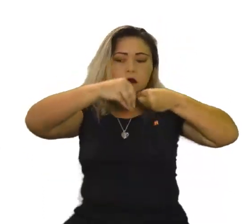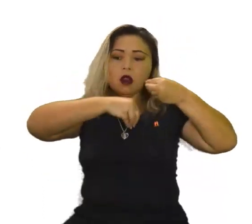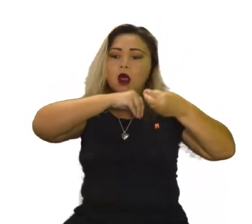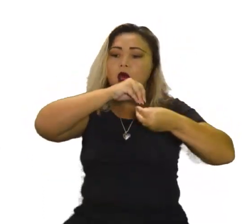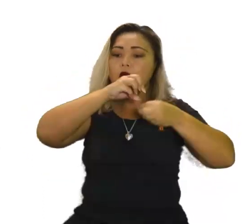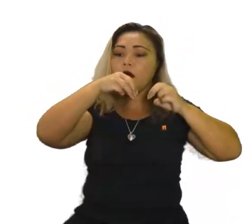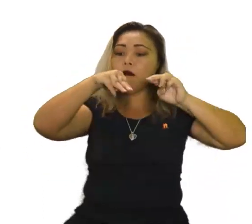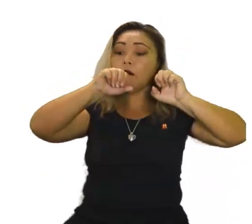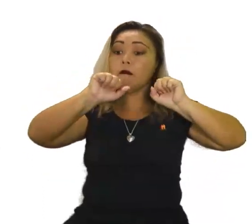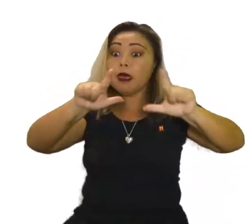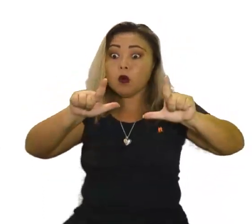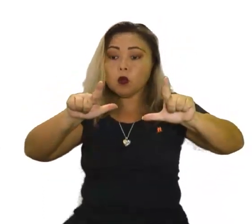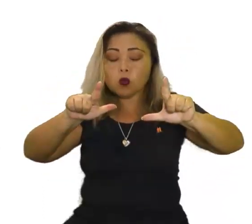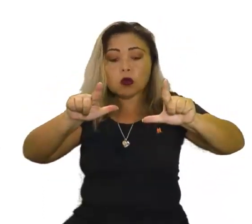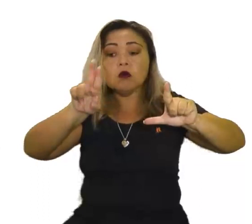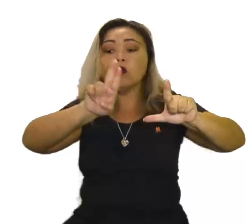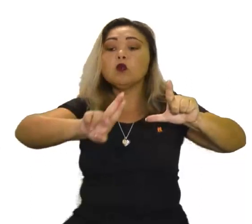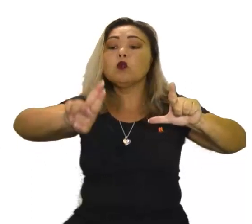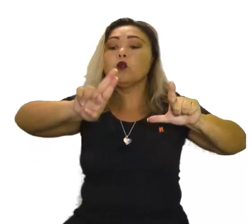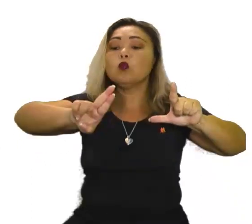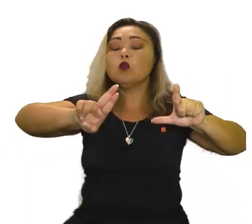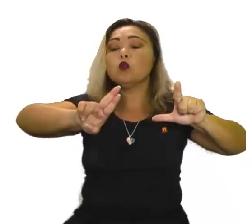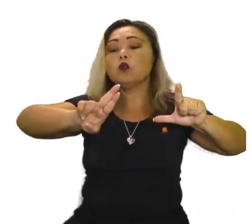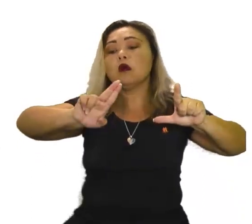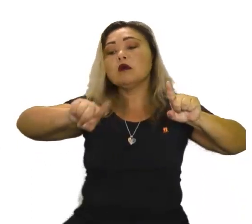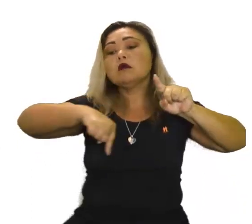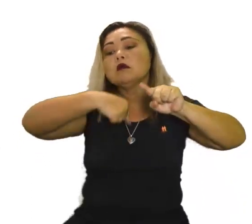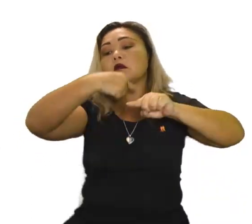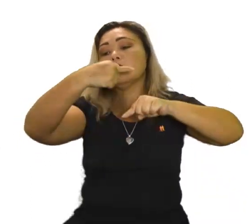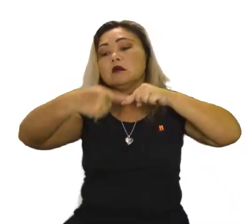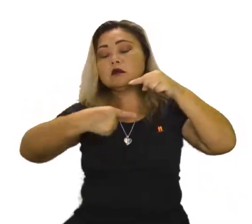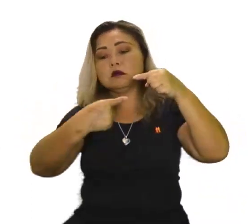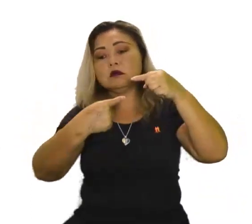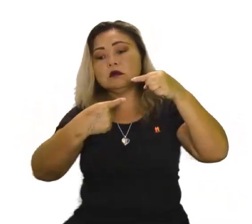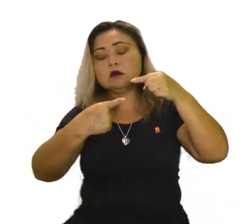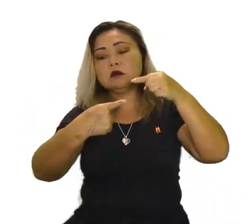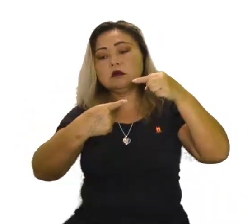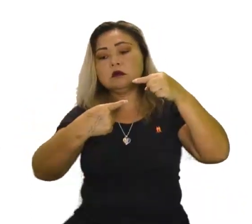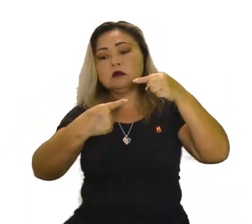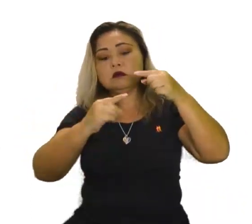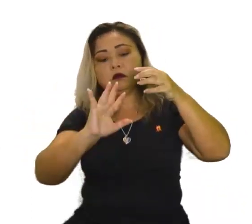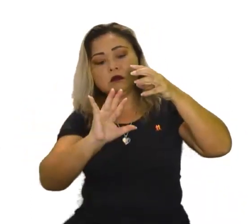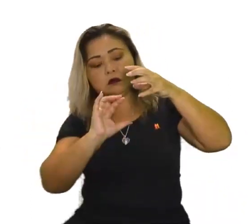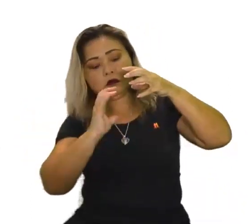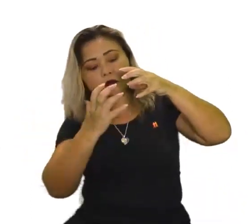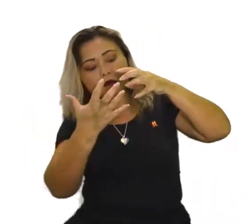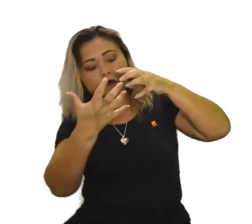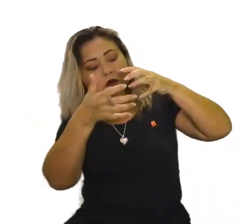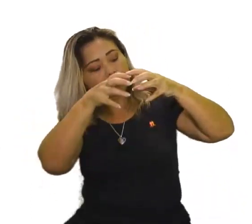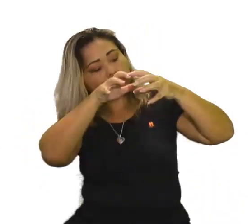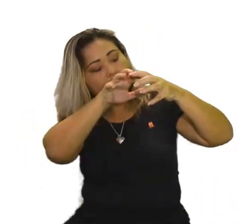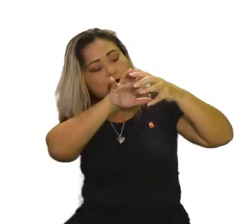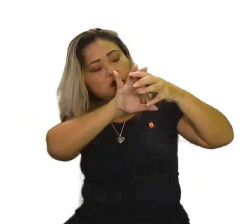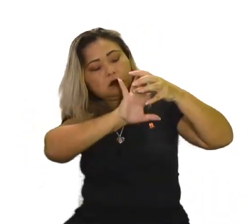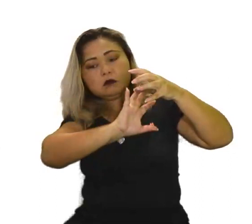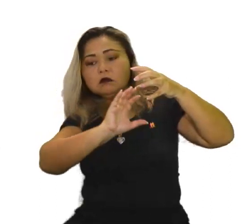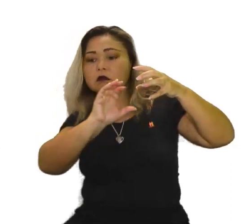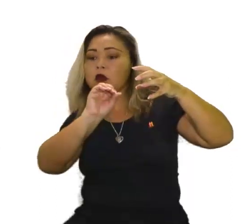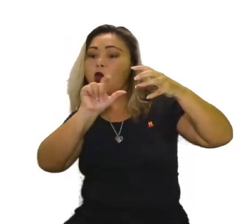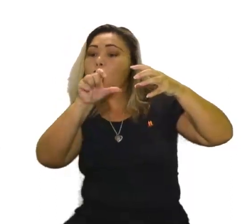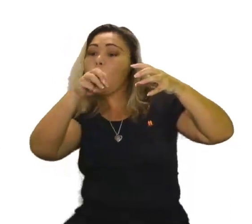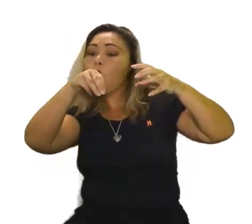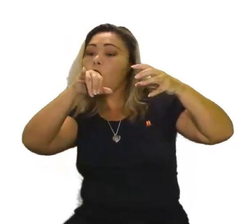produção de mel, para que esse mel seja utilizado para a construção tá? De toda a estrutura da